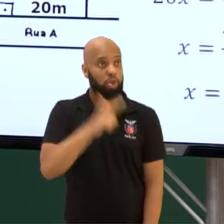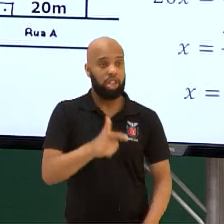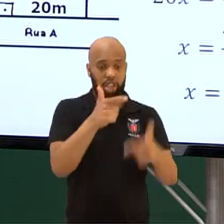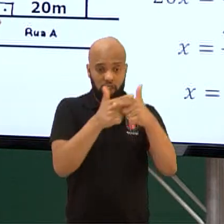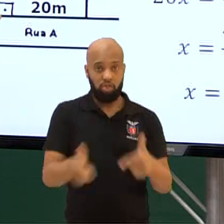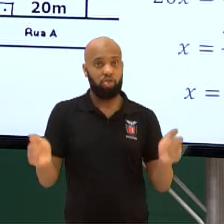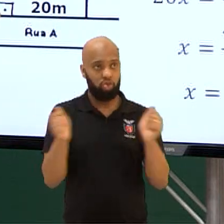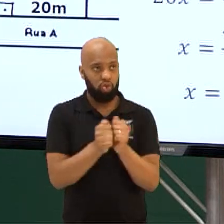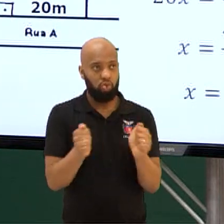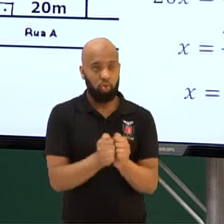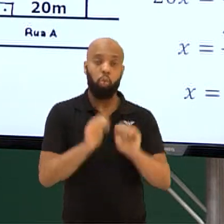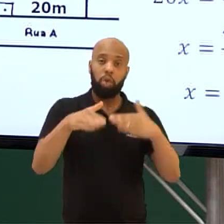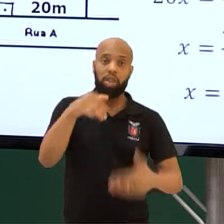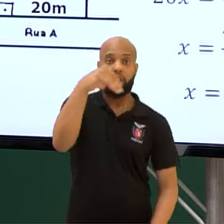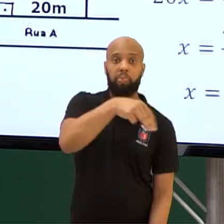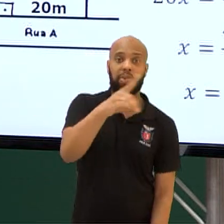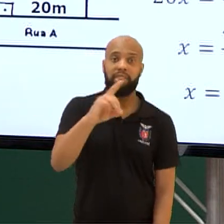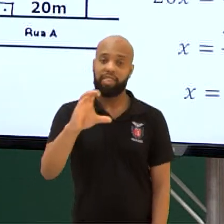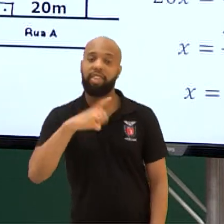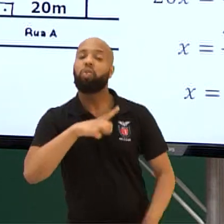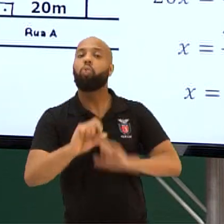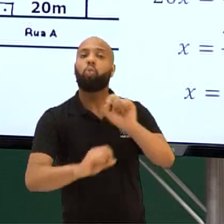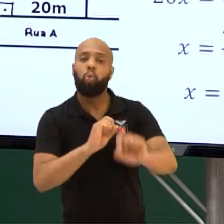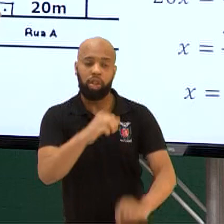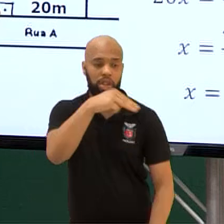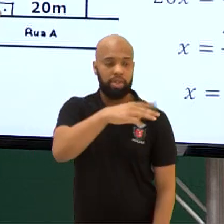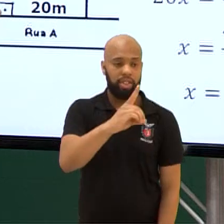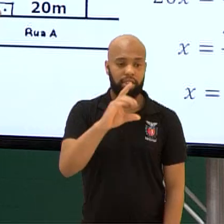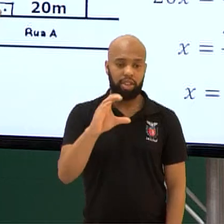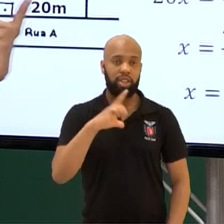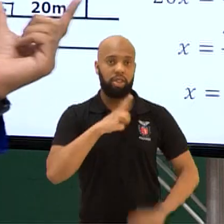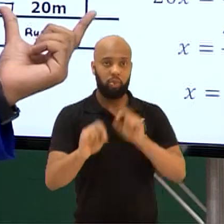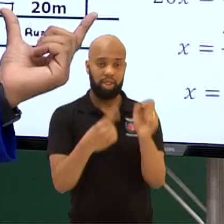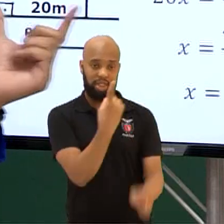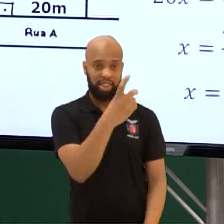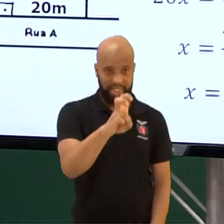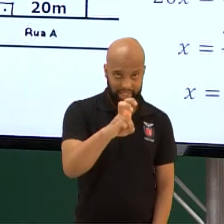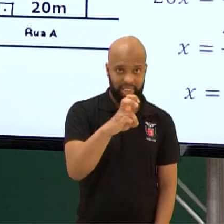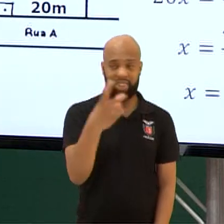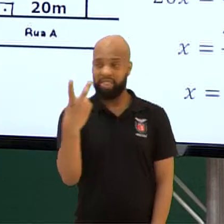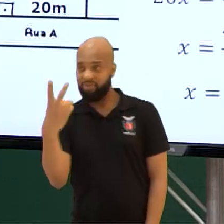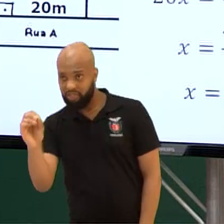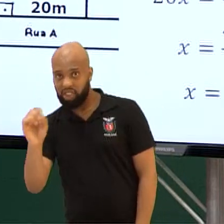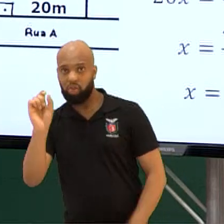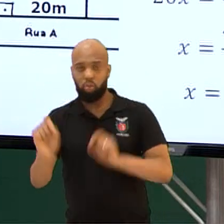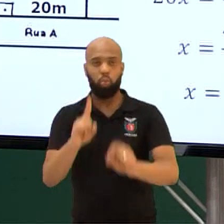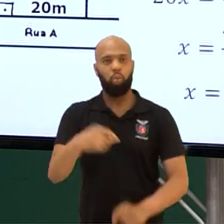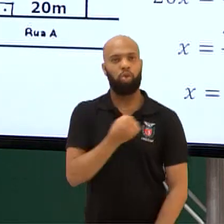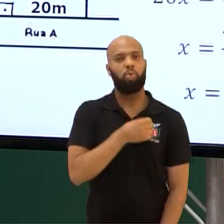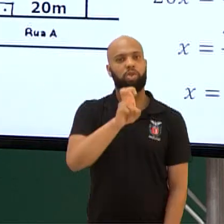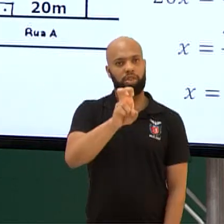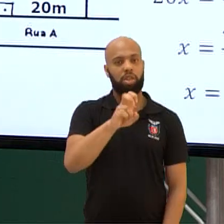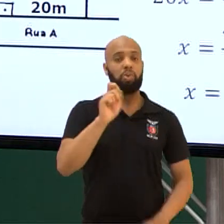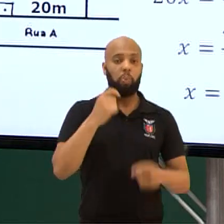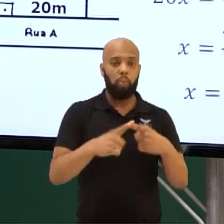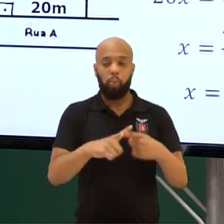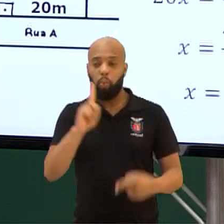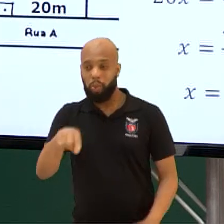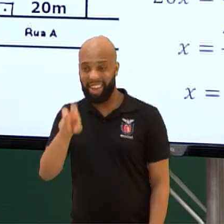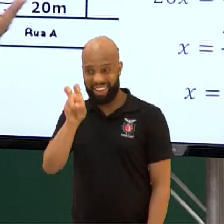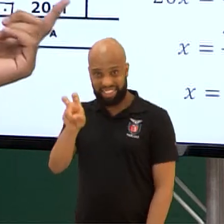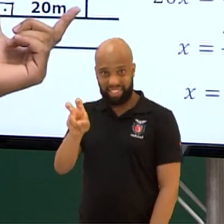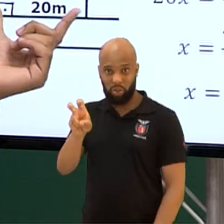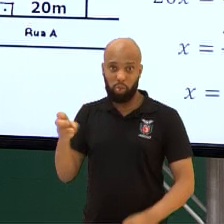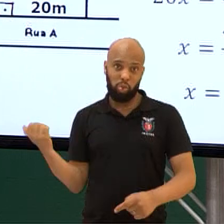ó, pelo máximo divisor comum, o que, que eu tenho aqui? Máximo divisor comum entre 15 e 20 é o número 5. É o maior número que divide